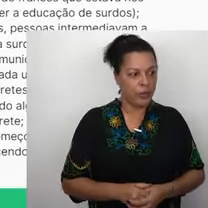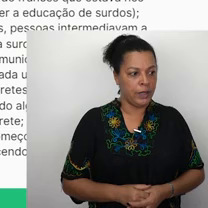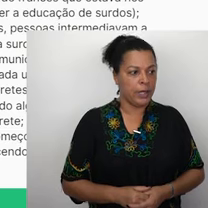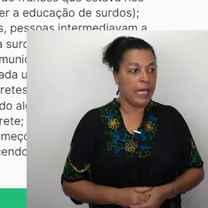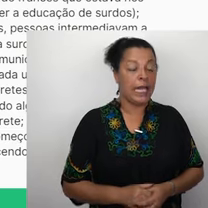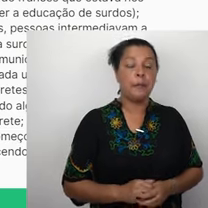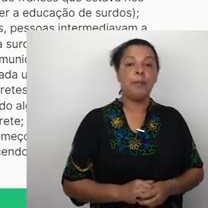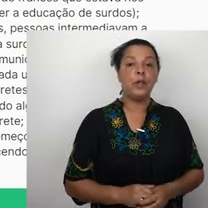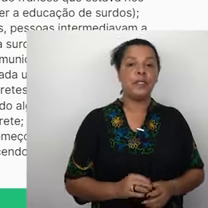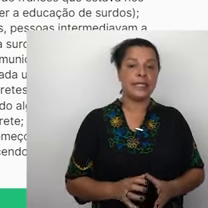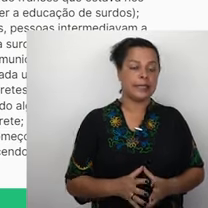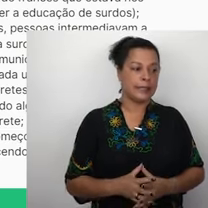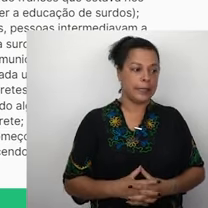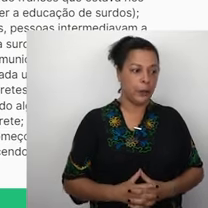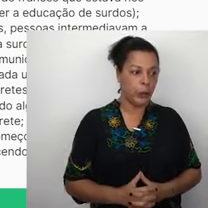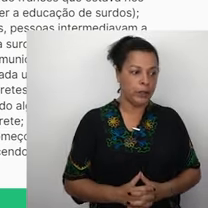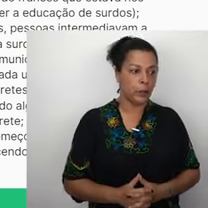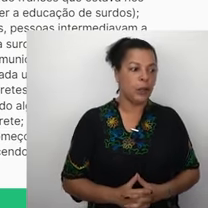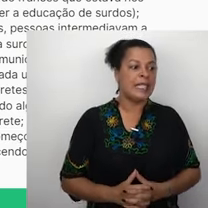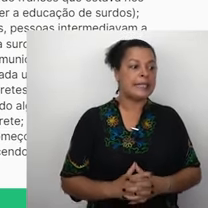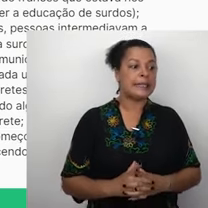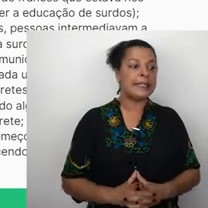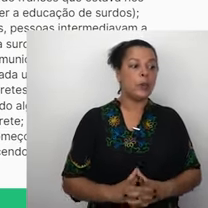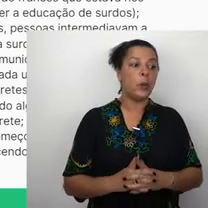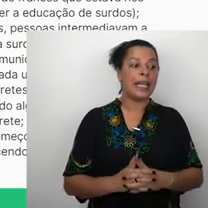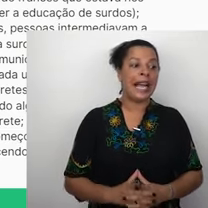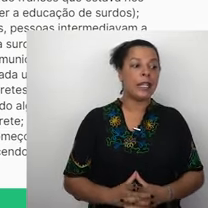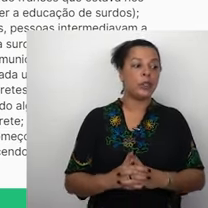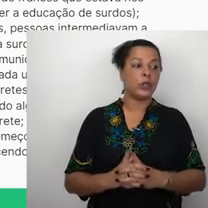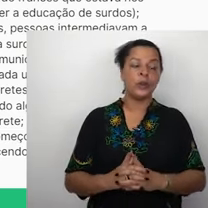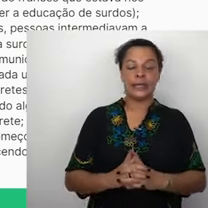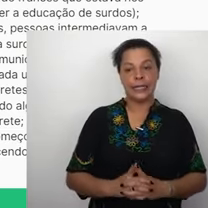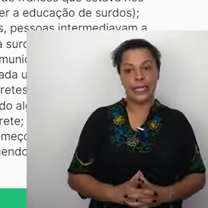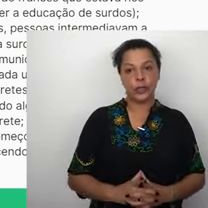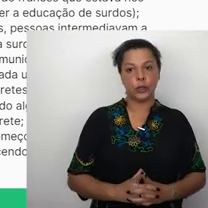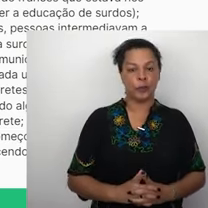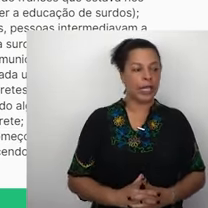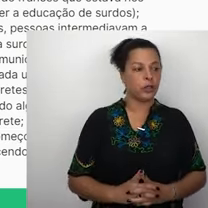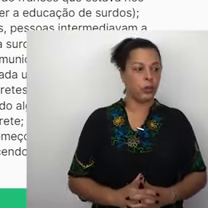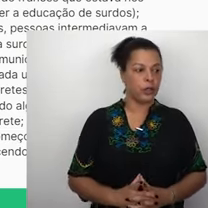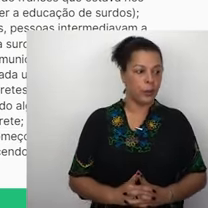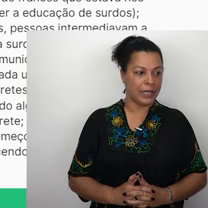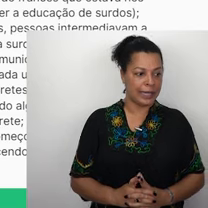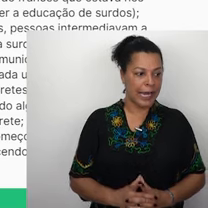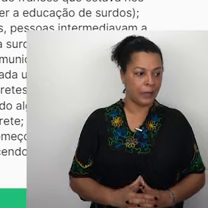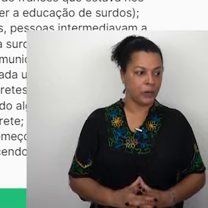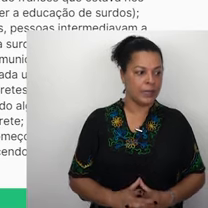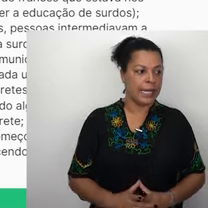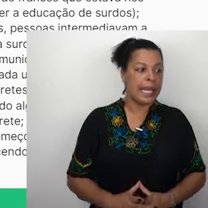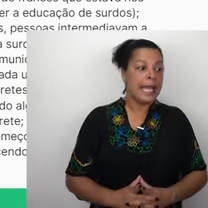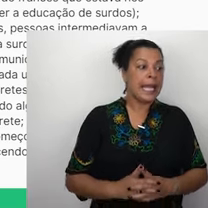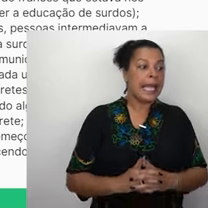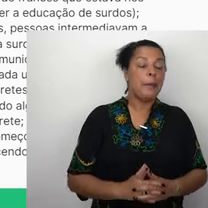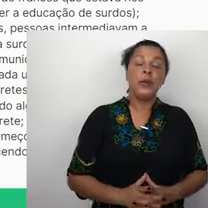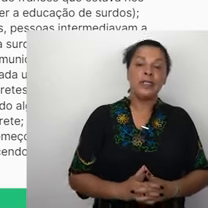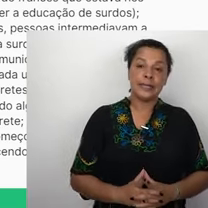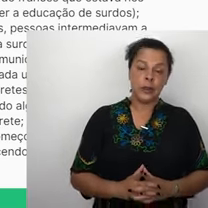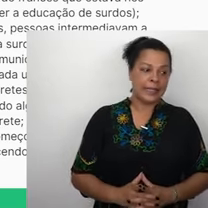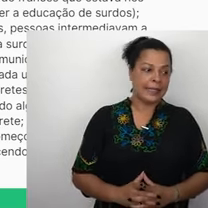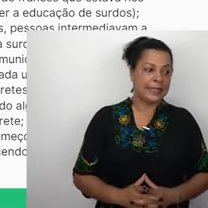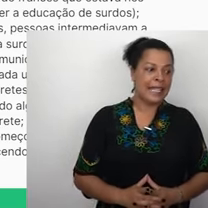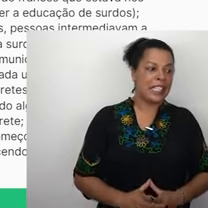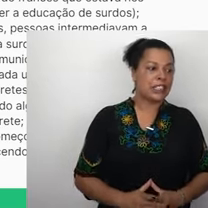século XIX. Em 1938, 5 cargos de conselheiros para surdos foram criados.